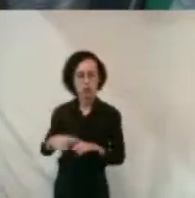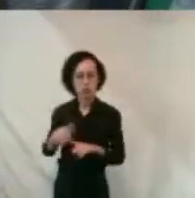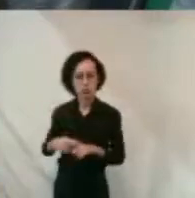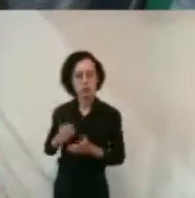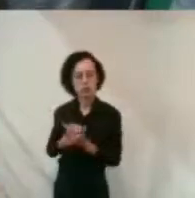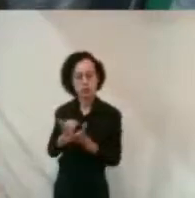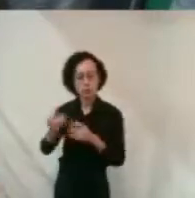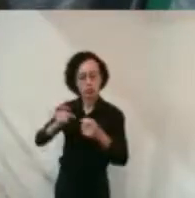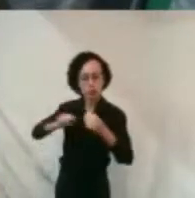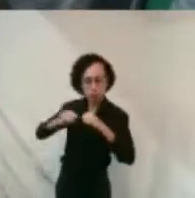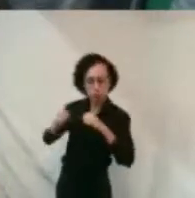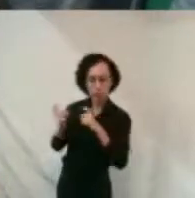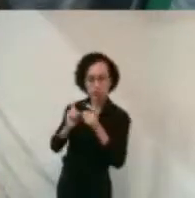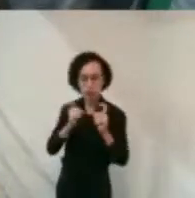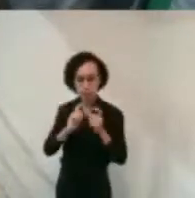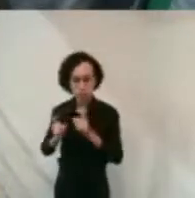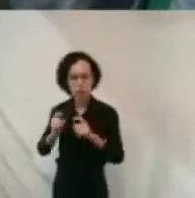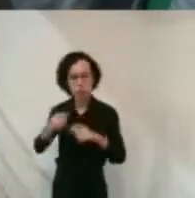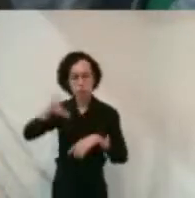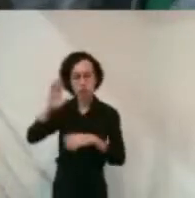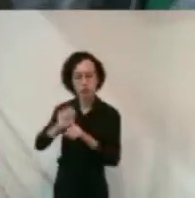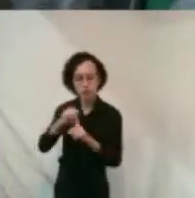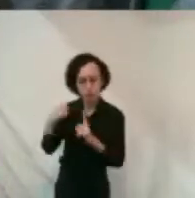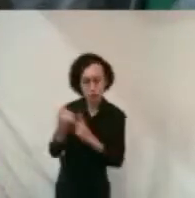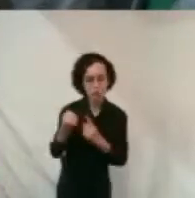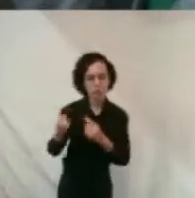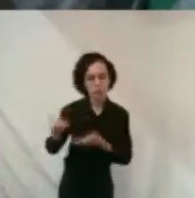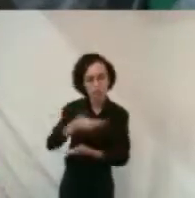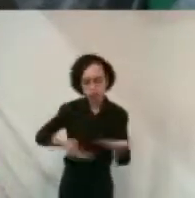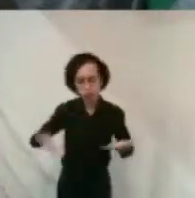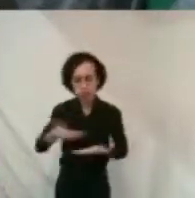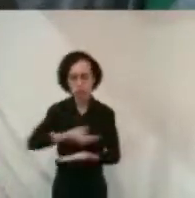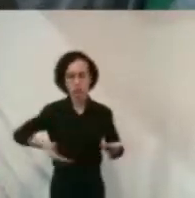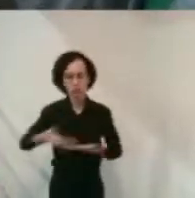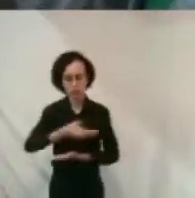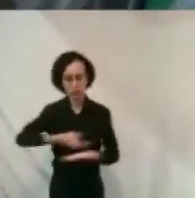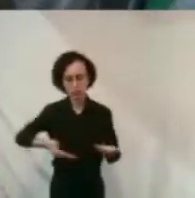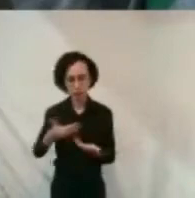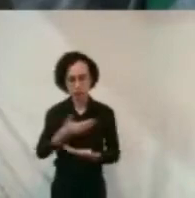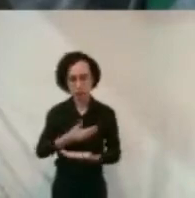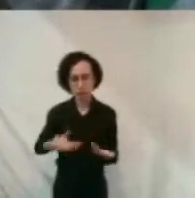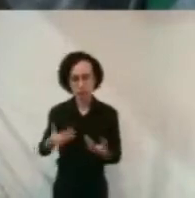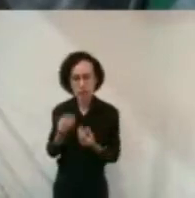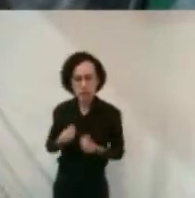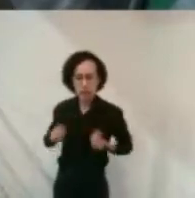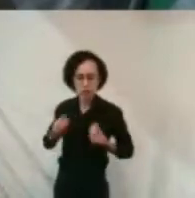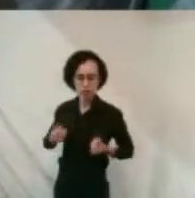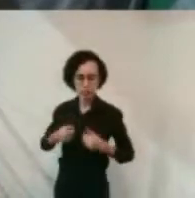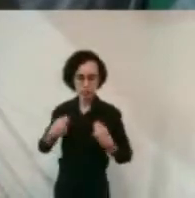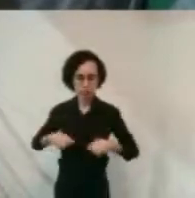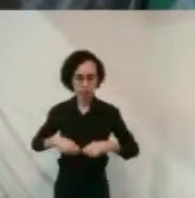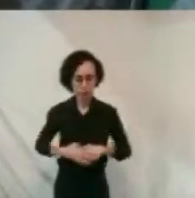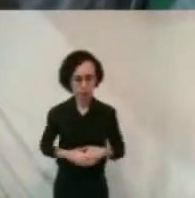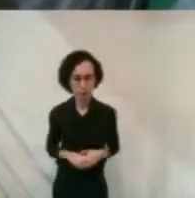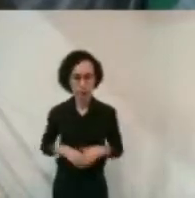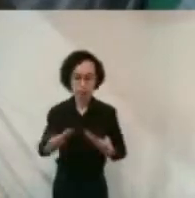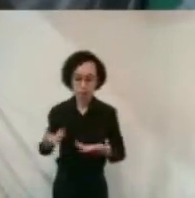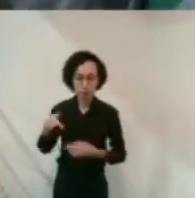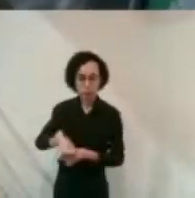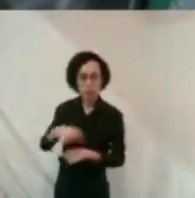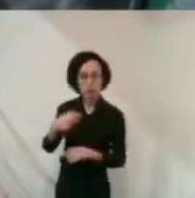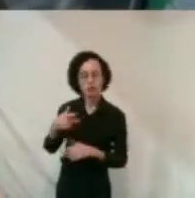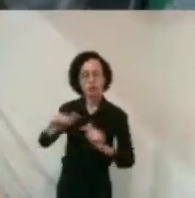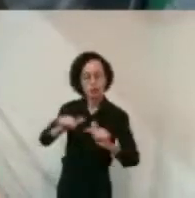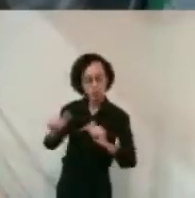se discute, mais a sociedade se envolve, mais ela cobra e mais os gestores se sensibilizam. Então, esse trabalho aqui do